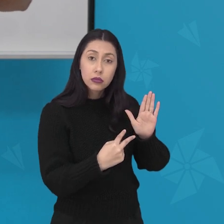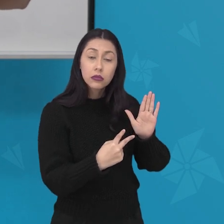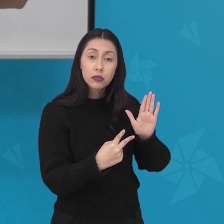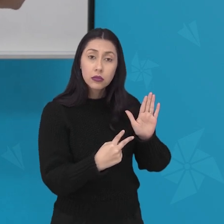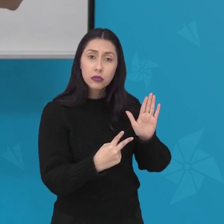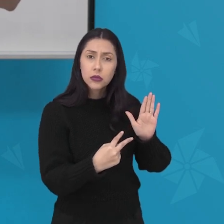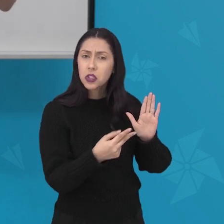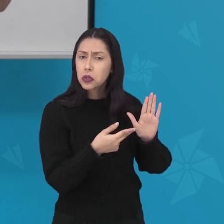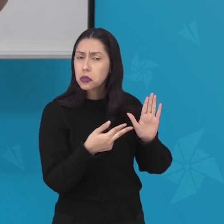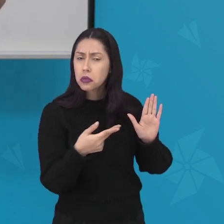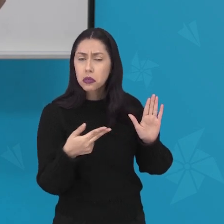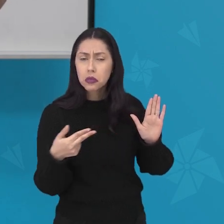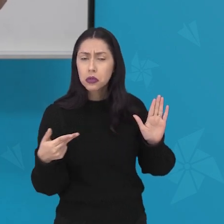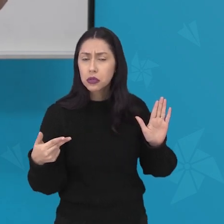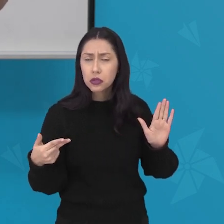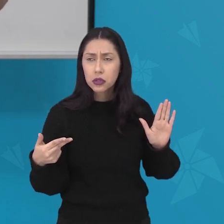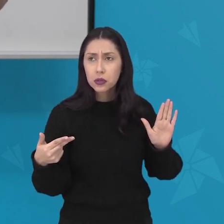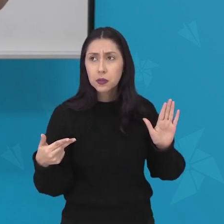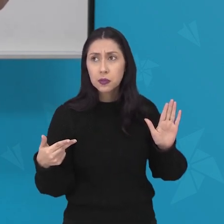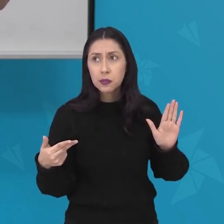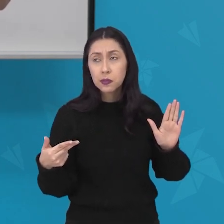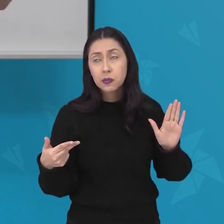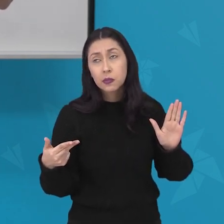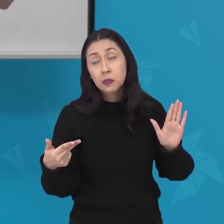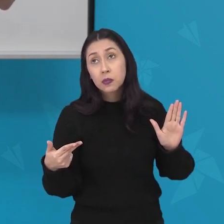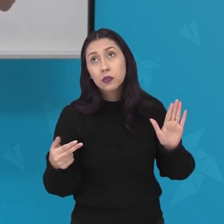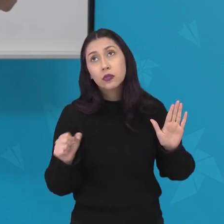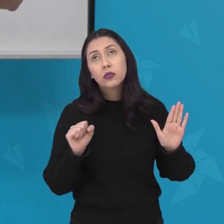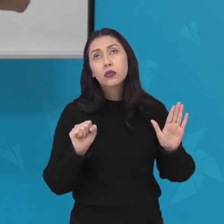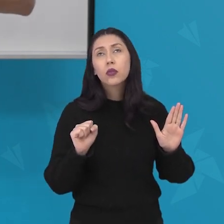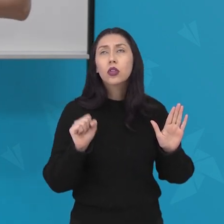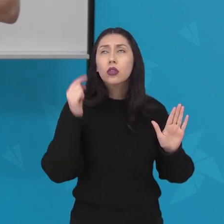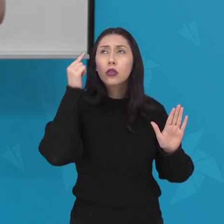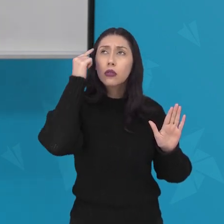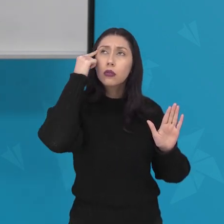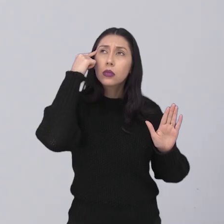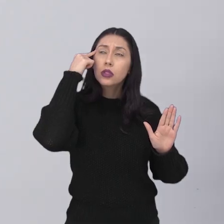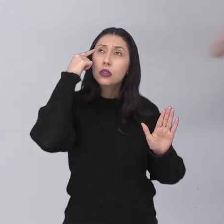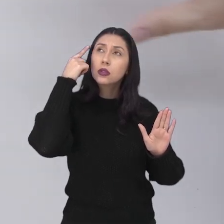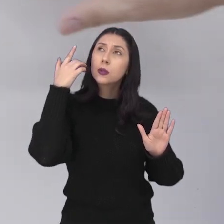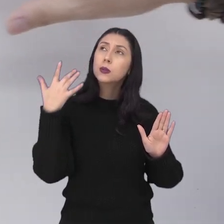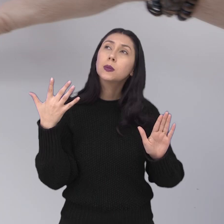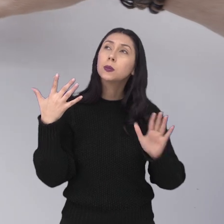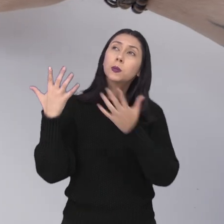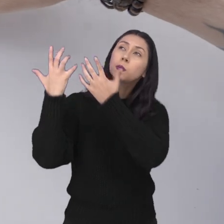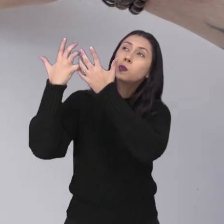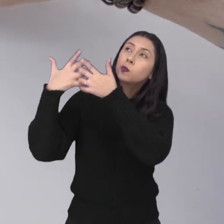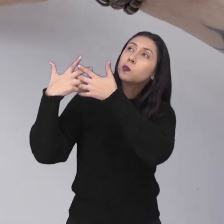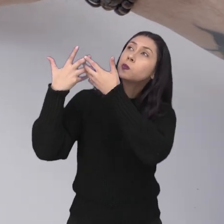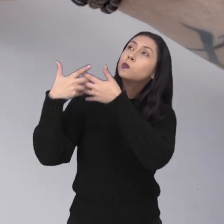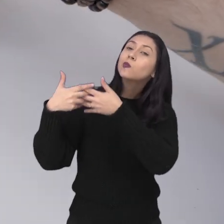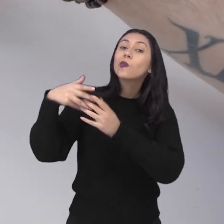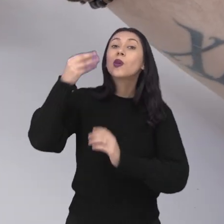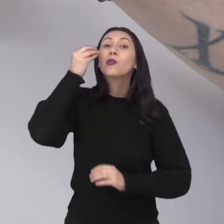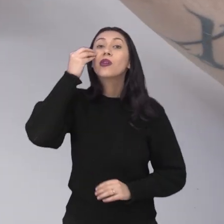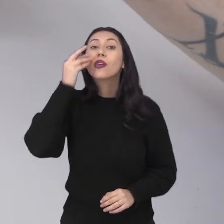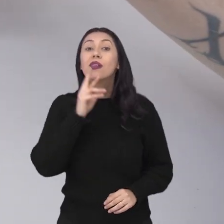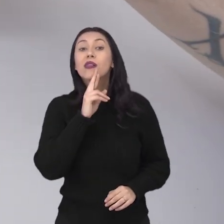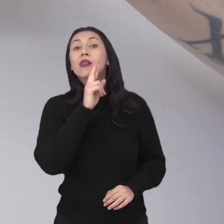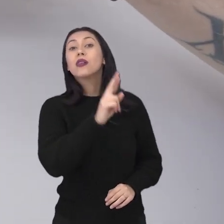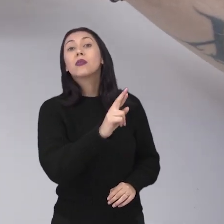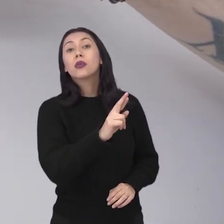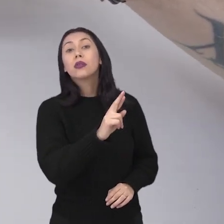vocês, tem algumas coisas que a gente pode pensar para tentar responder o